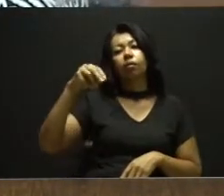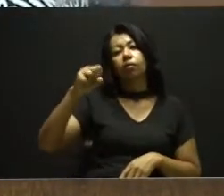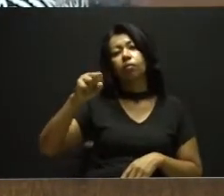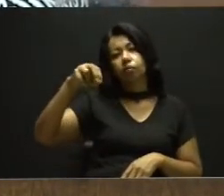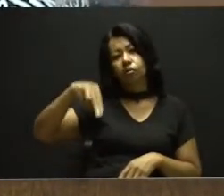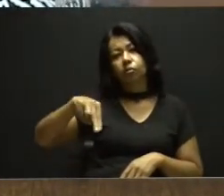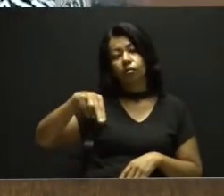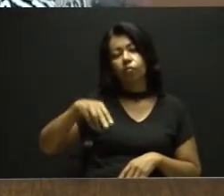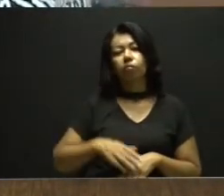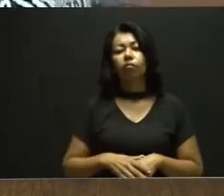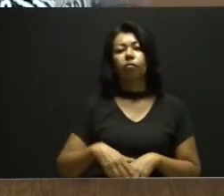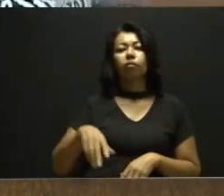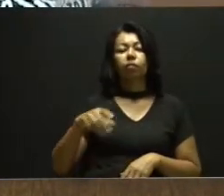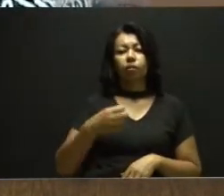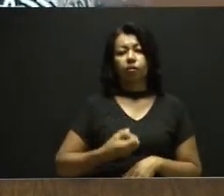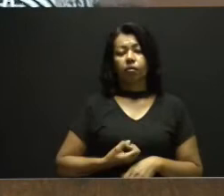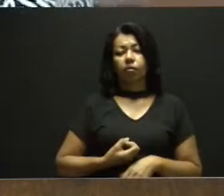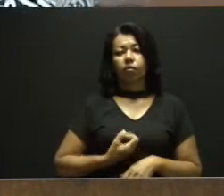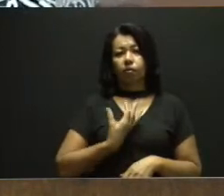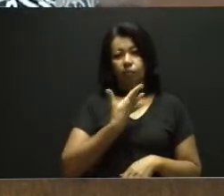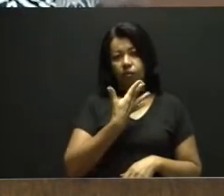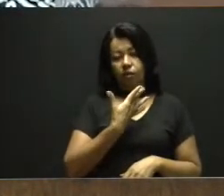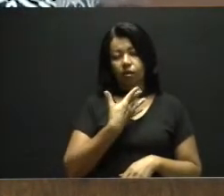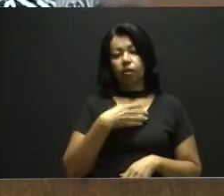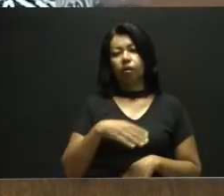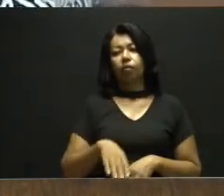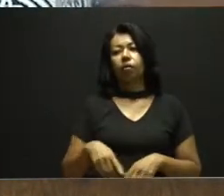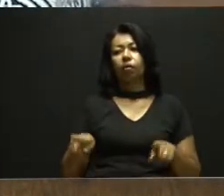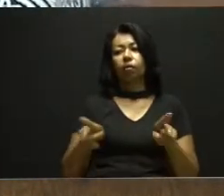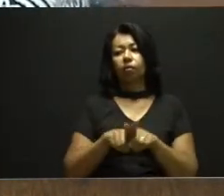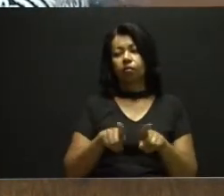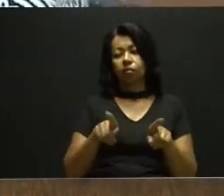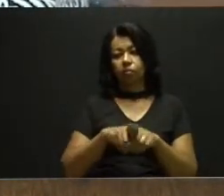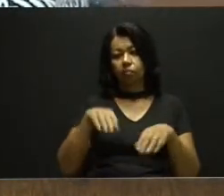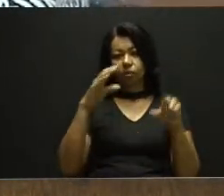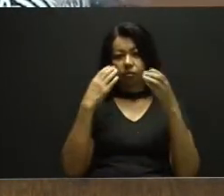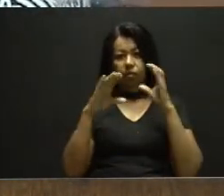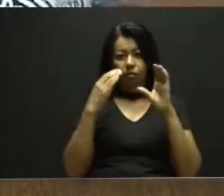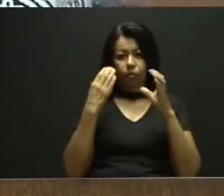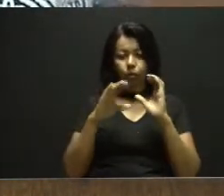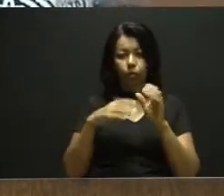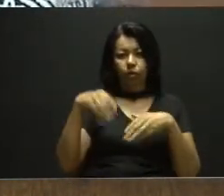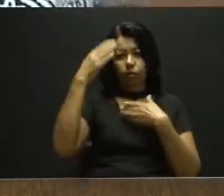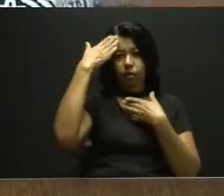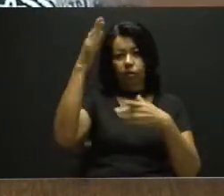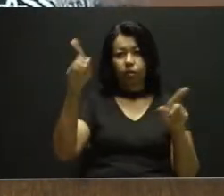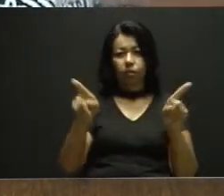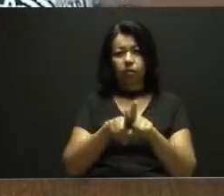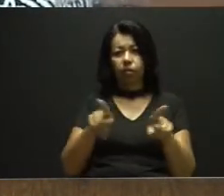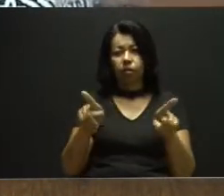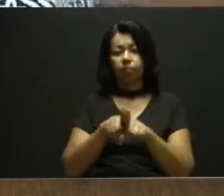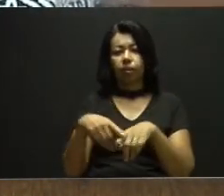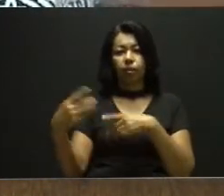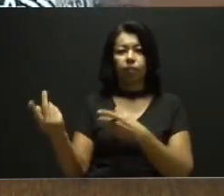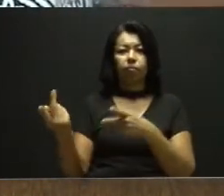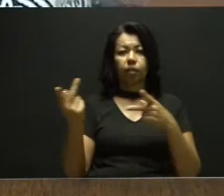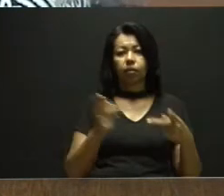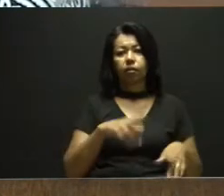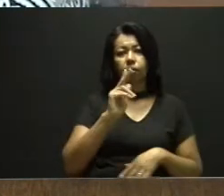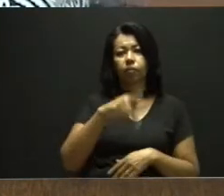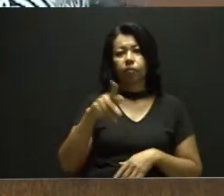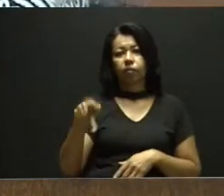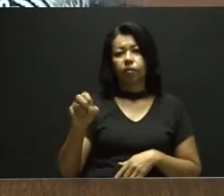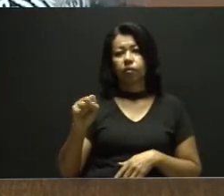eládio e ao cantor jones ferreira muniz pelas belíssimas apresentações agradece ainda a presença da professora